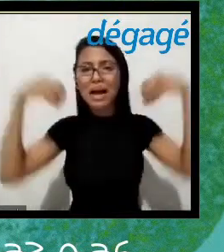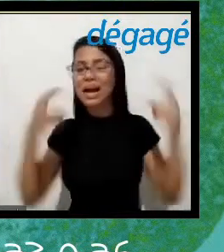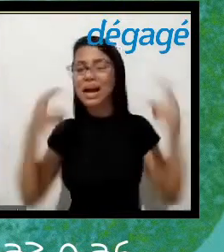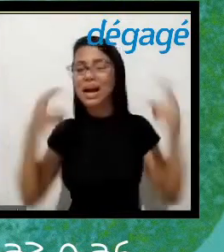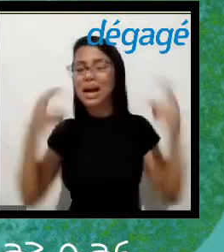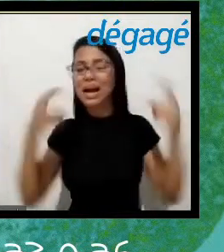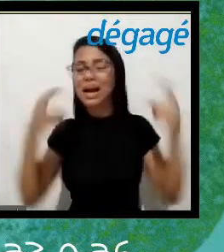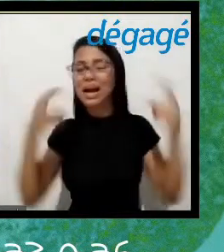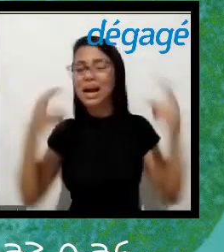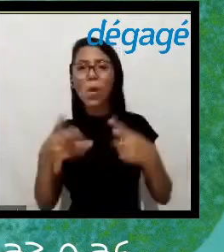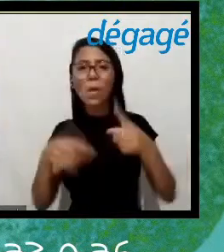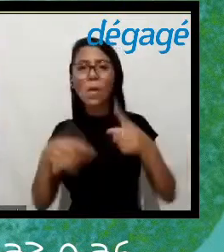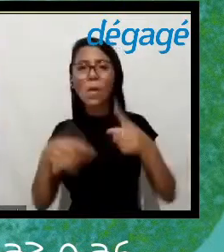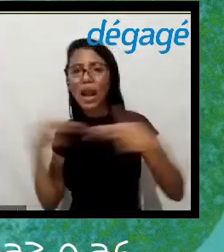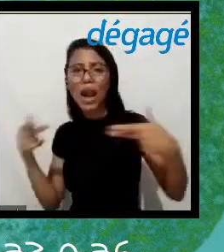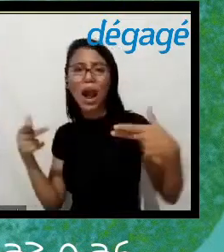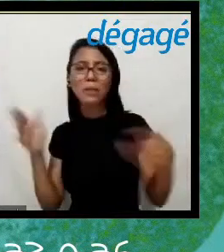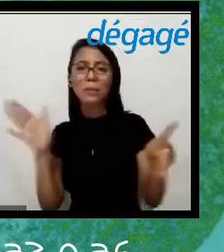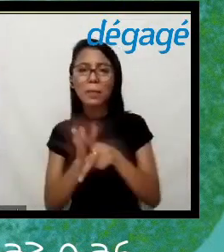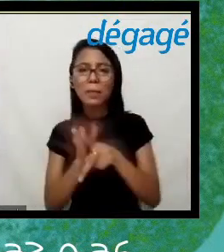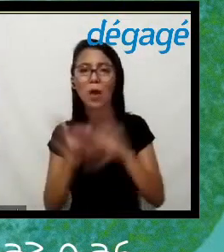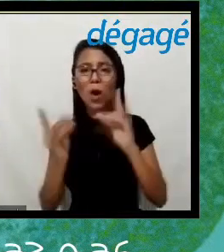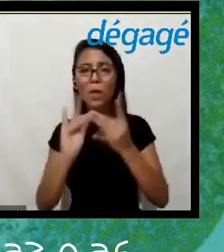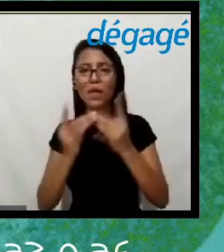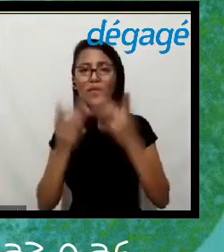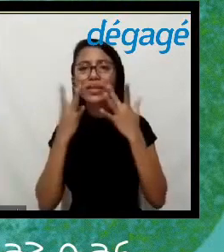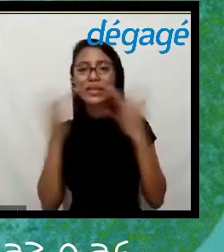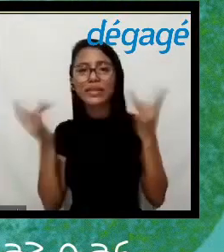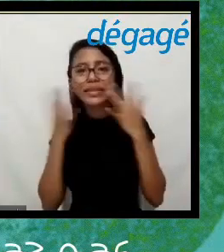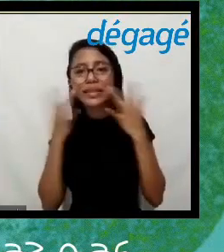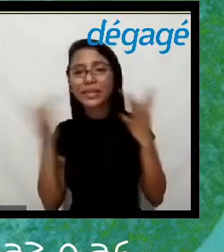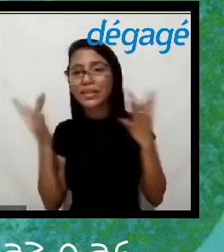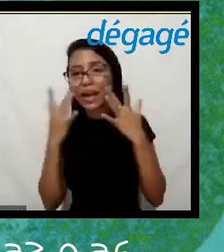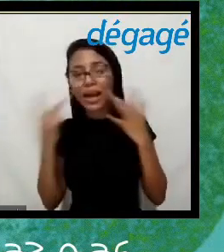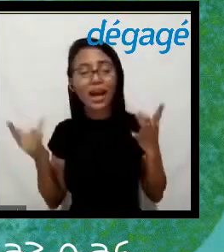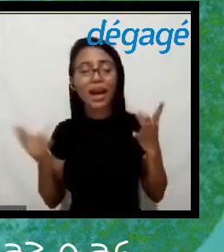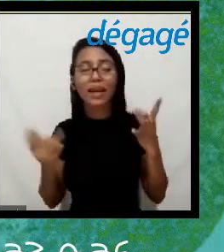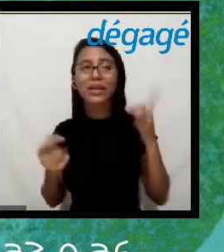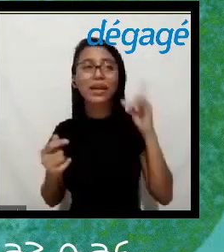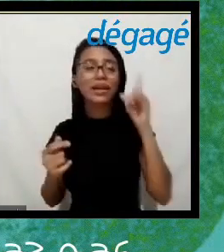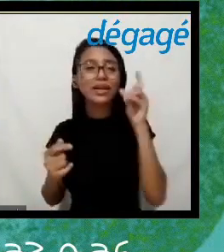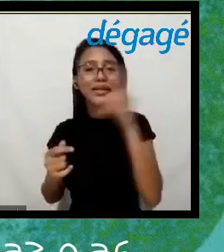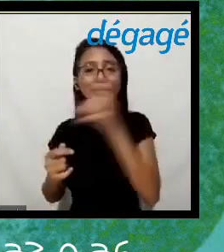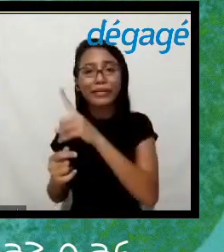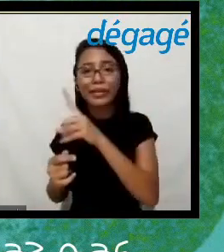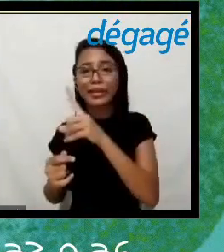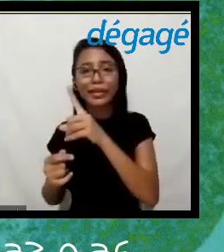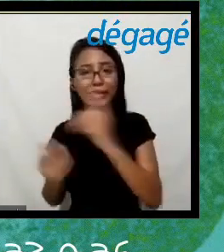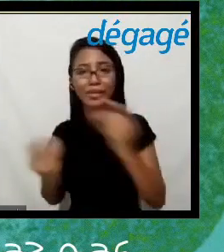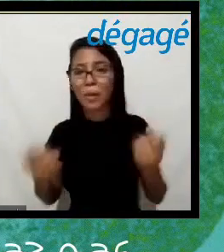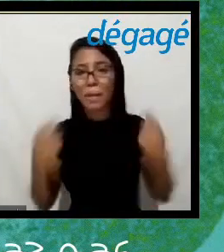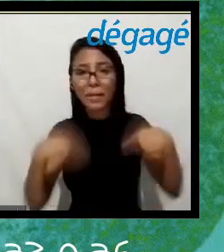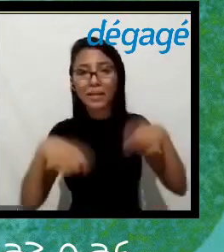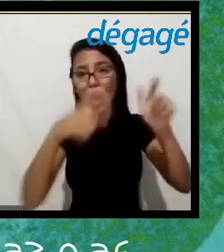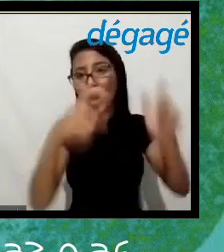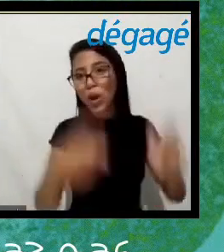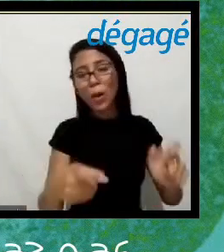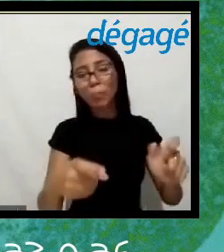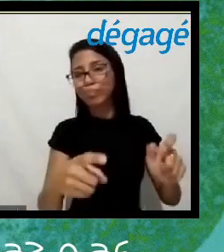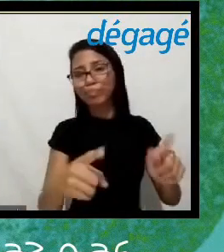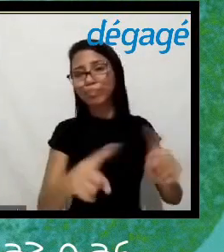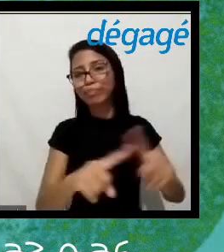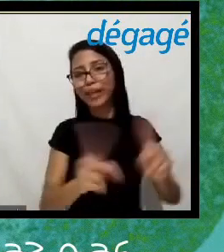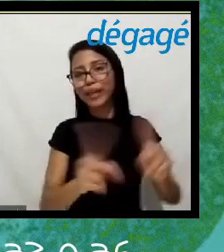às vezes voltando a pé porque estava sem dinheiro de passagem, enfim. Então era sempre um trabalho, mas todo mundo fazia com muito